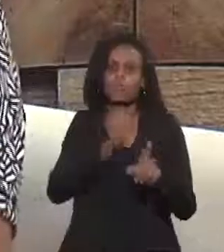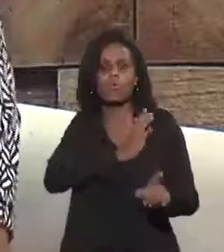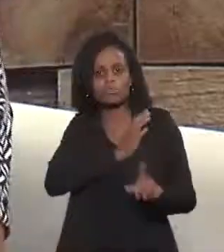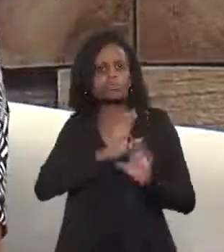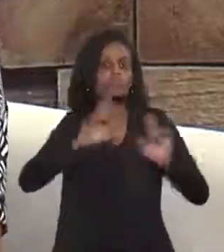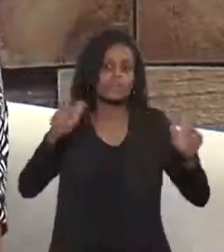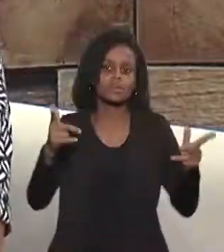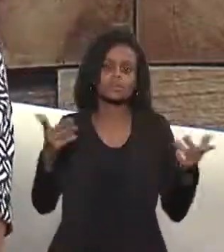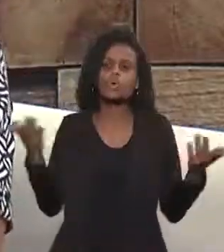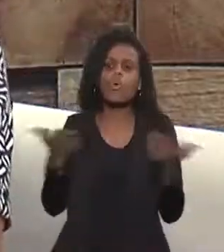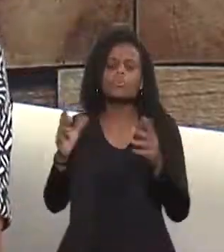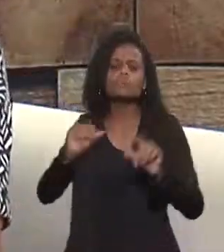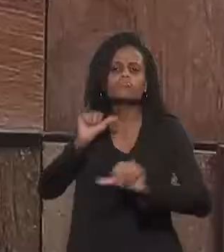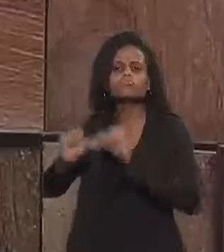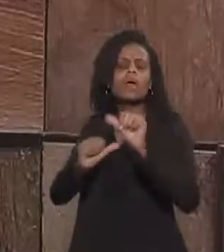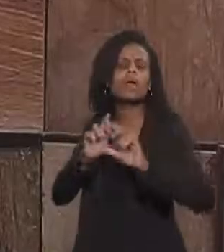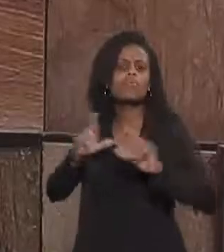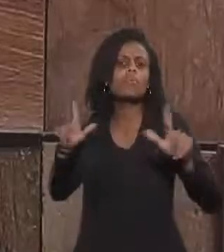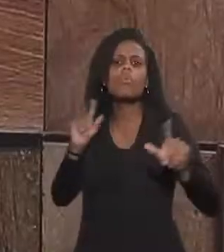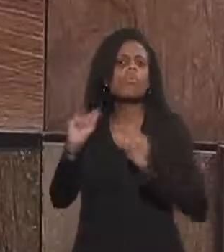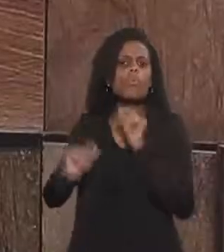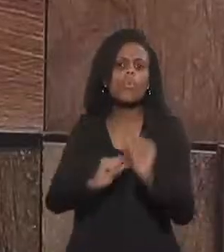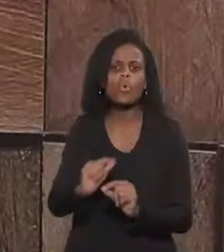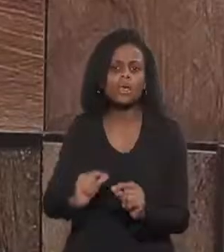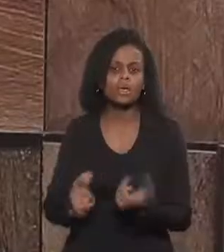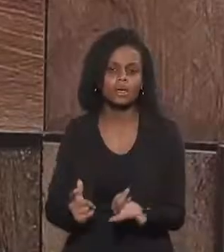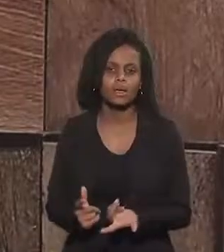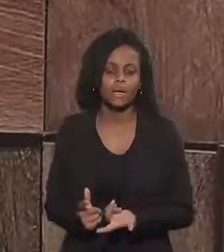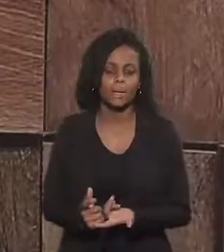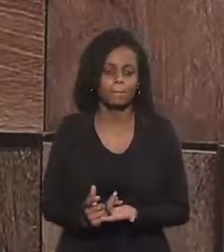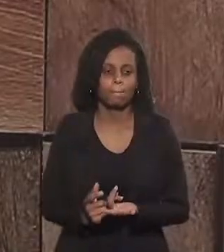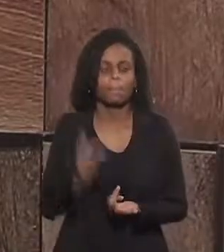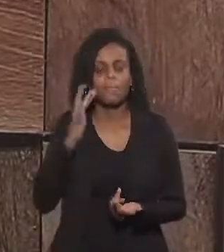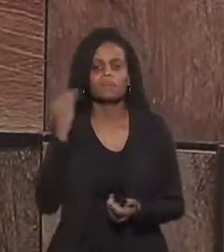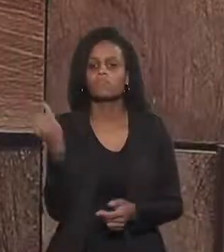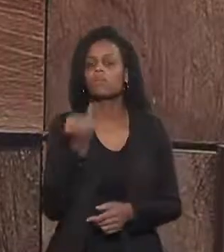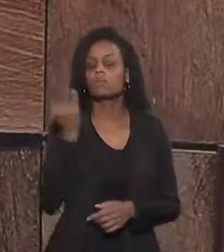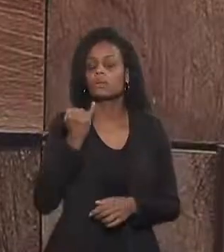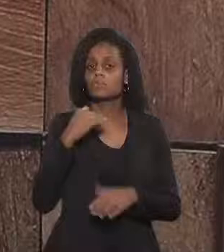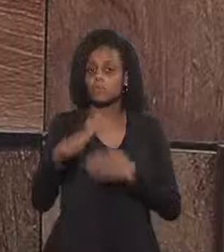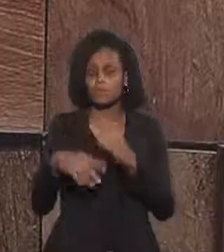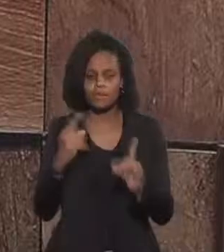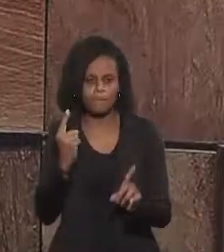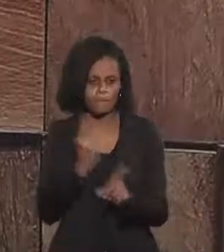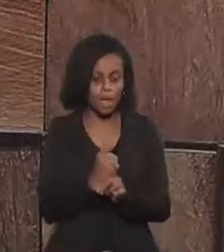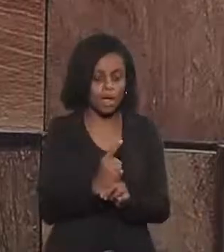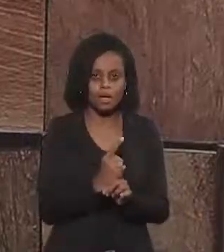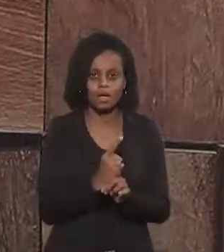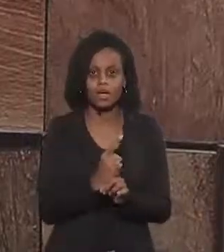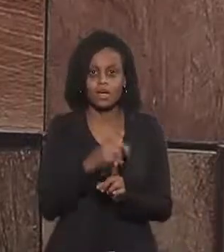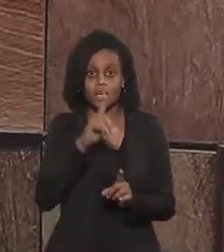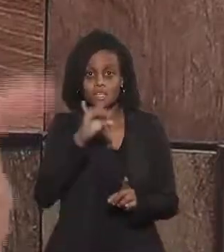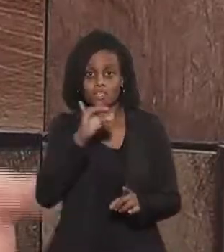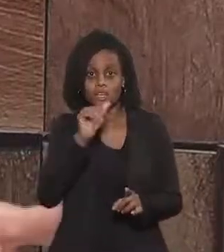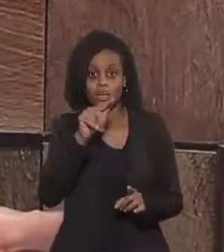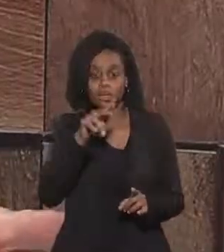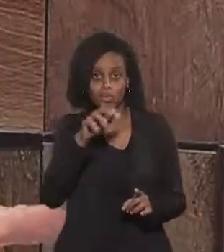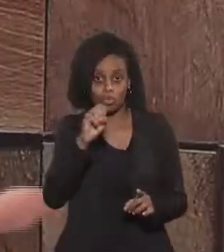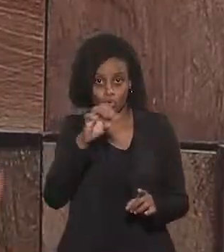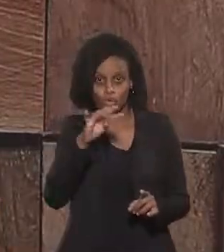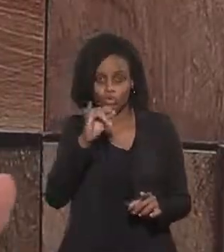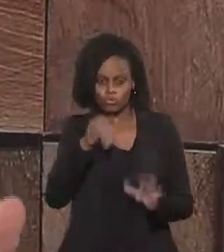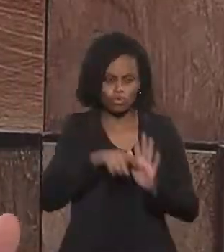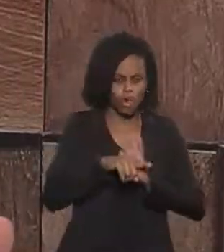desses pacientes cardíacos? Não, eu acho que isso é muito importante, porque uma vez que você fez o diagnóstico, agora a gente faz até o diagnóstico